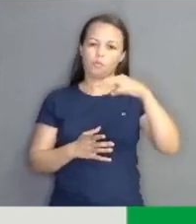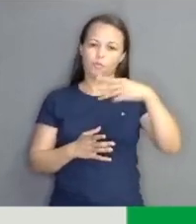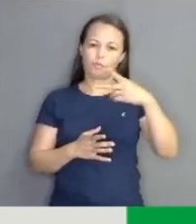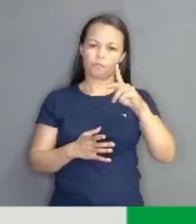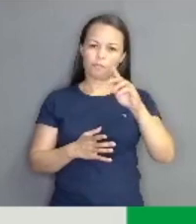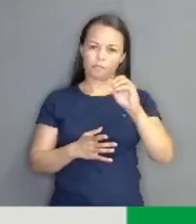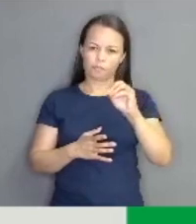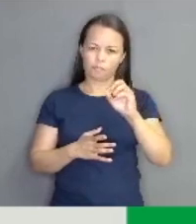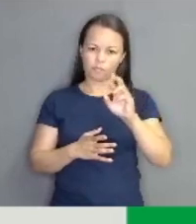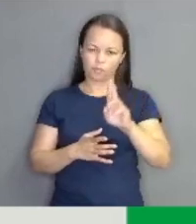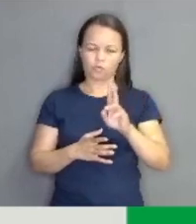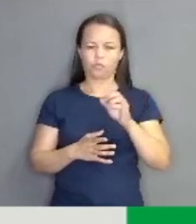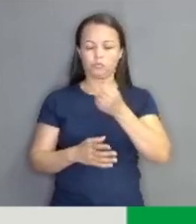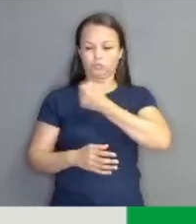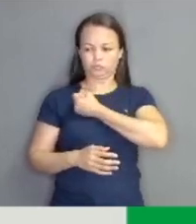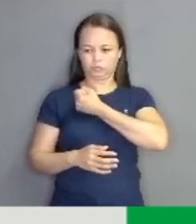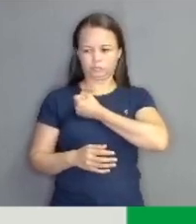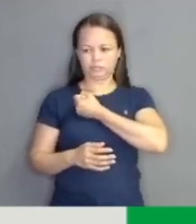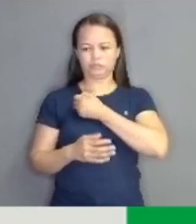bom?